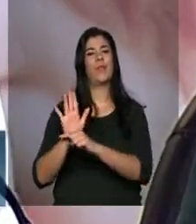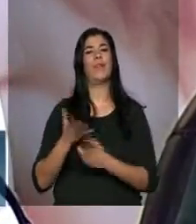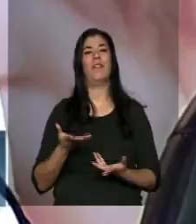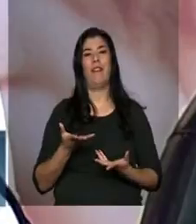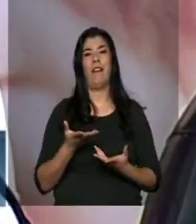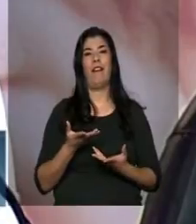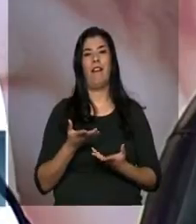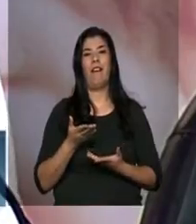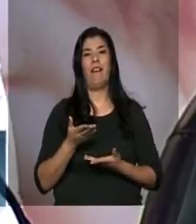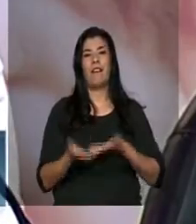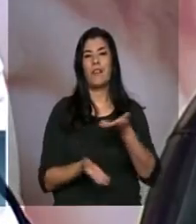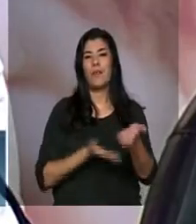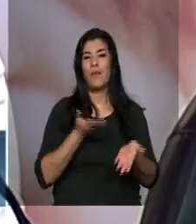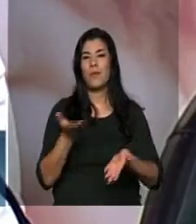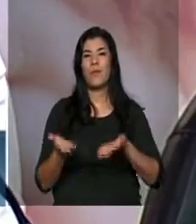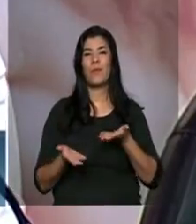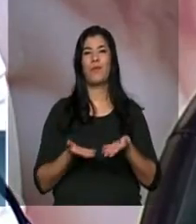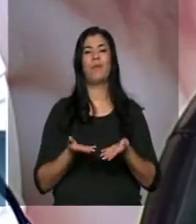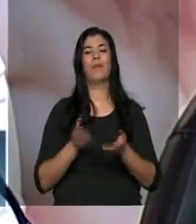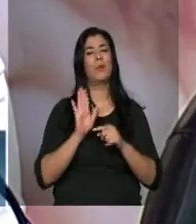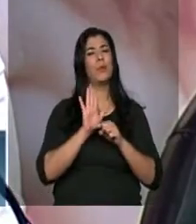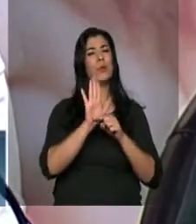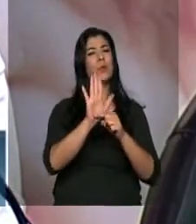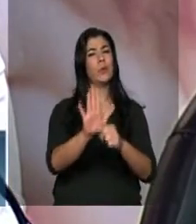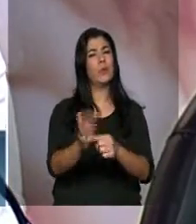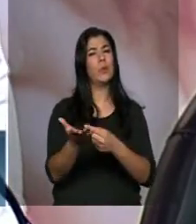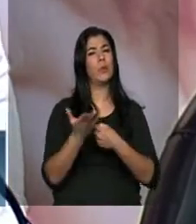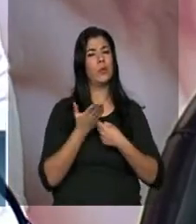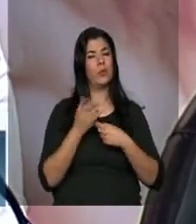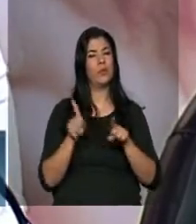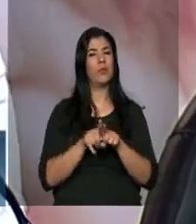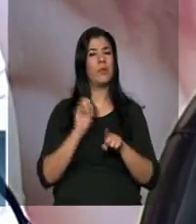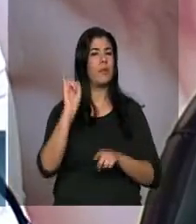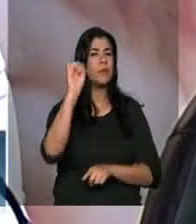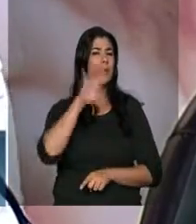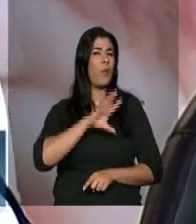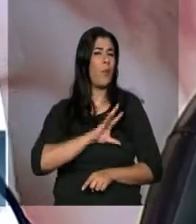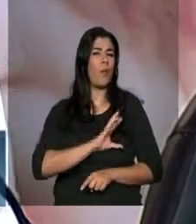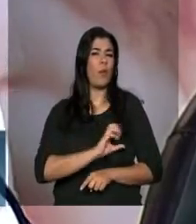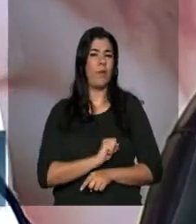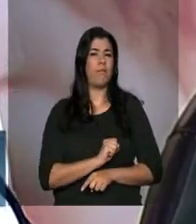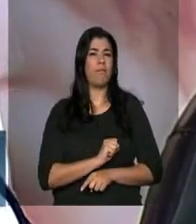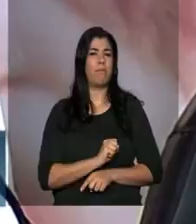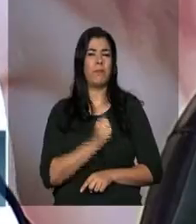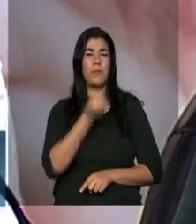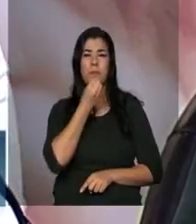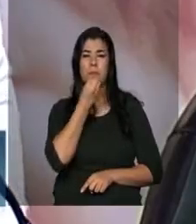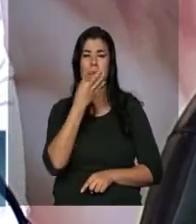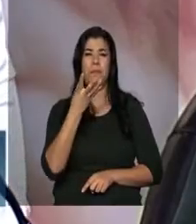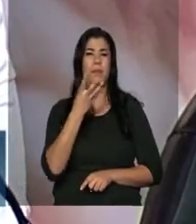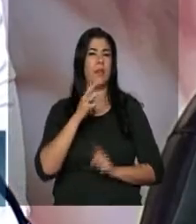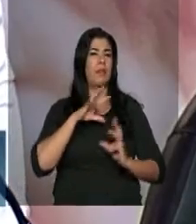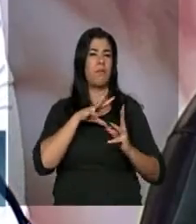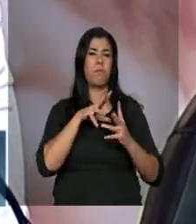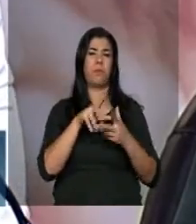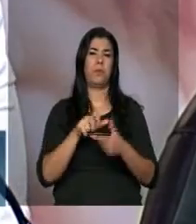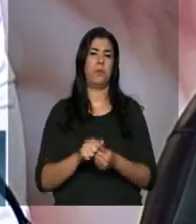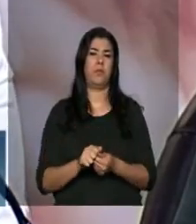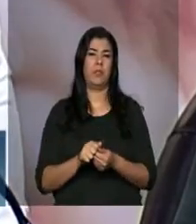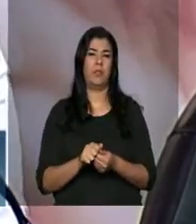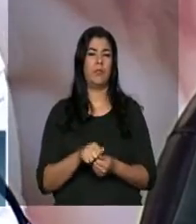do partilhamento, né, da ajuda ao outro, né, do amor como um bem universal. Então, eu acho que isso